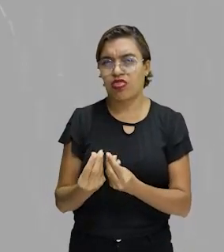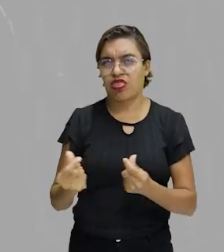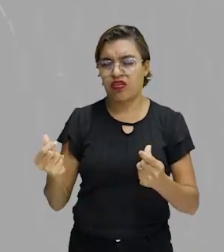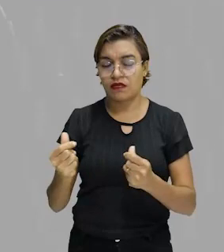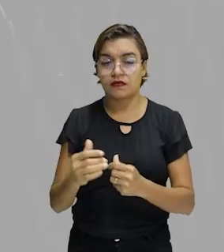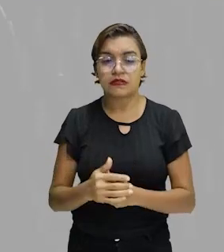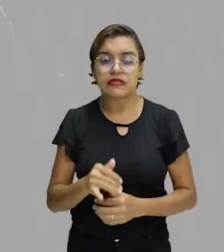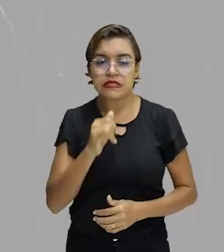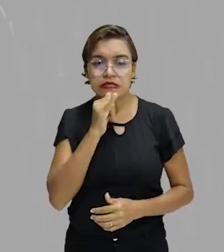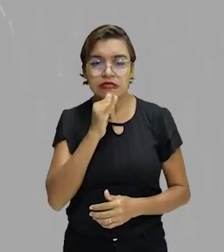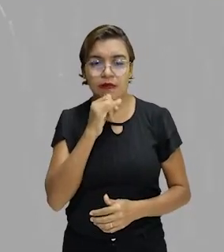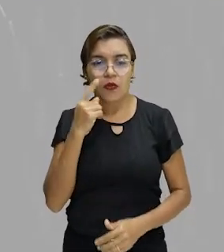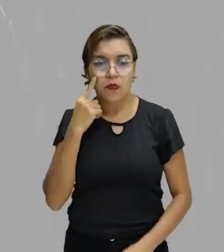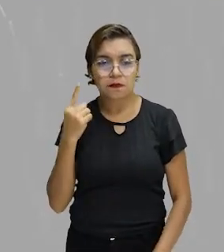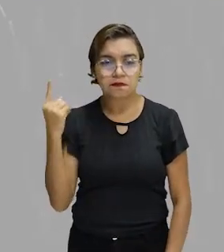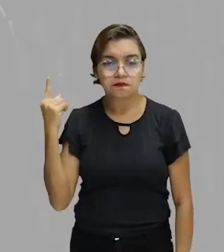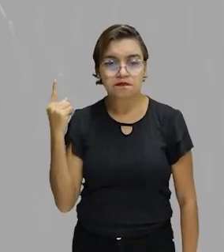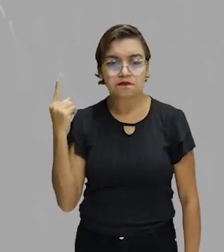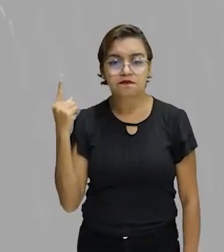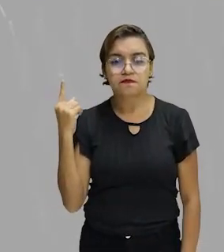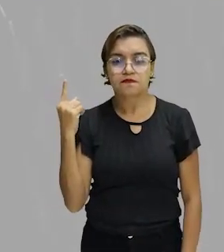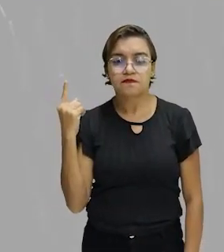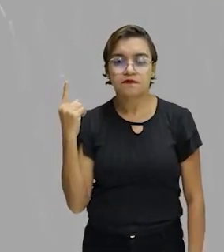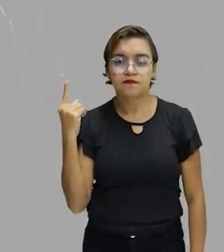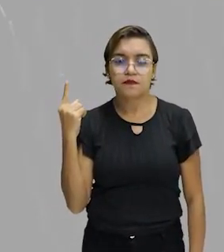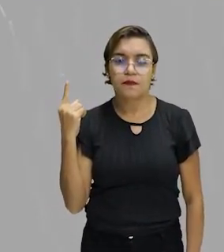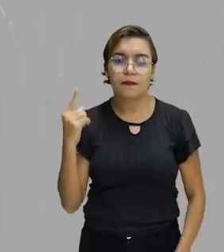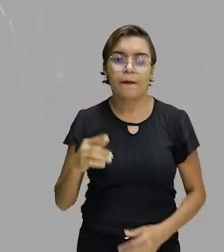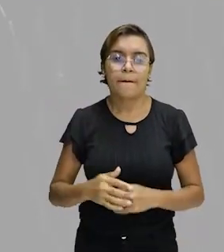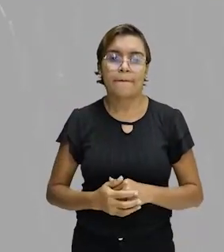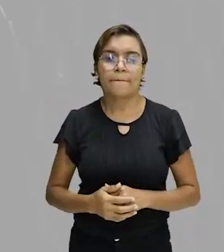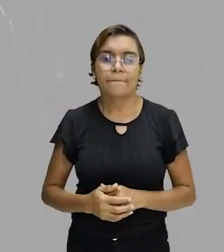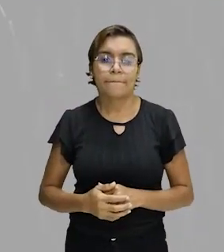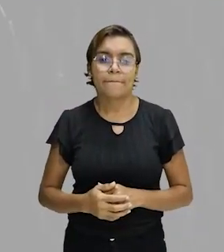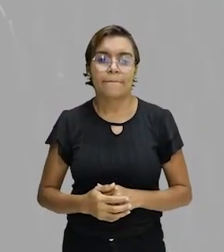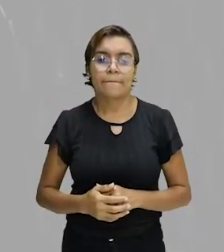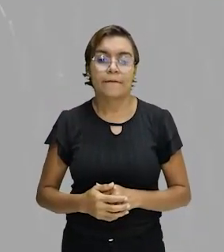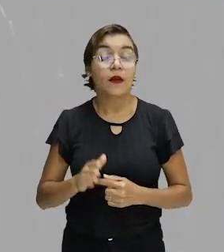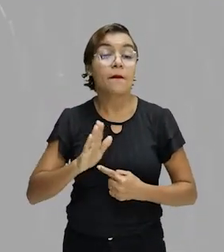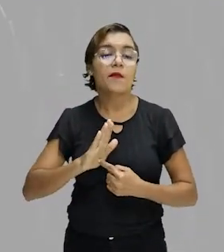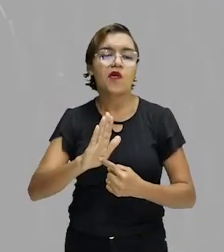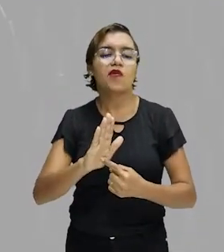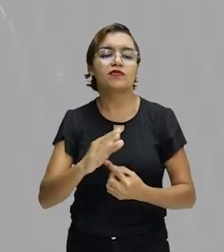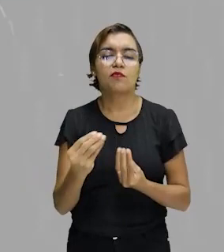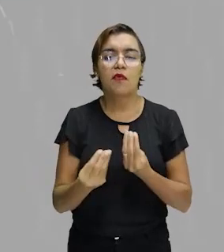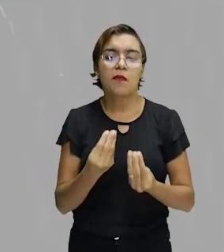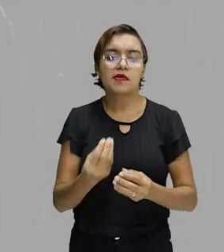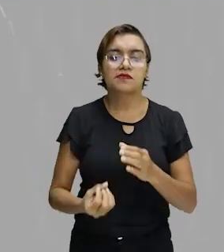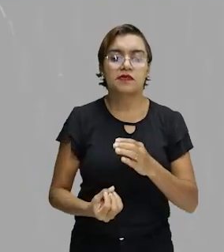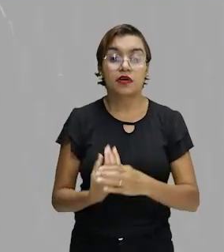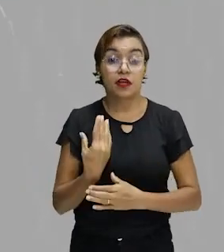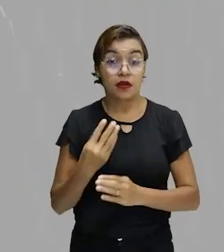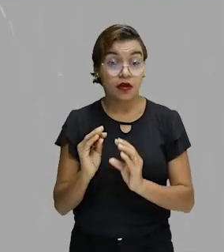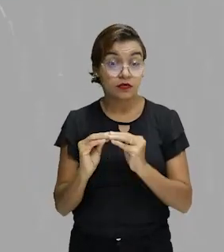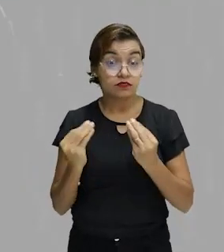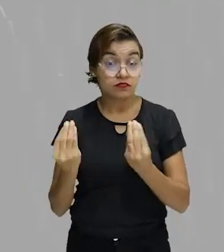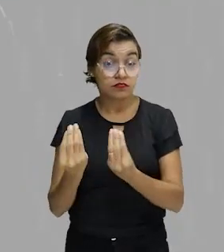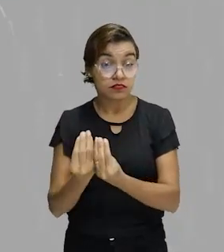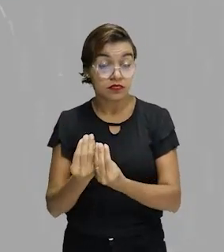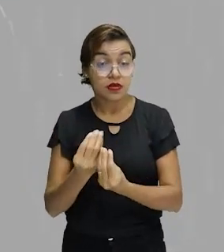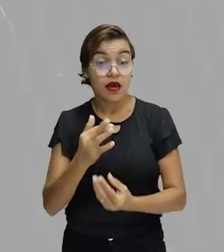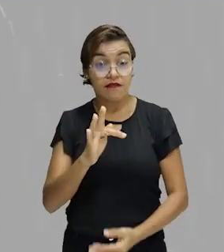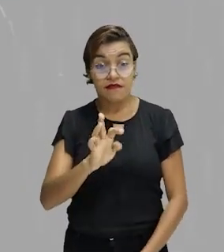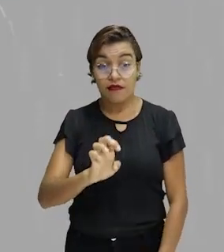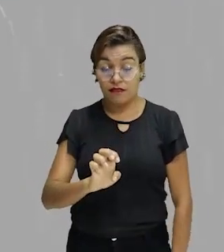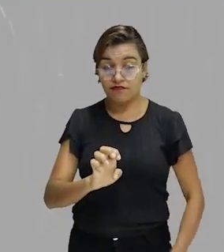condições indicadas, aquela em que se forma o produto, né? O produto, a ferrugem, em menor intervalo de tempo